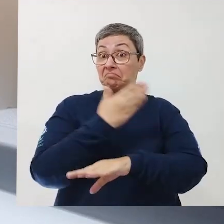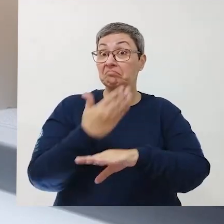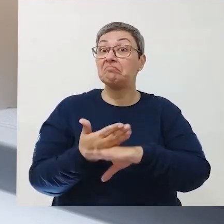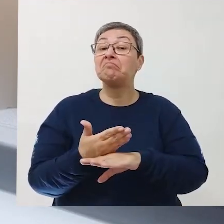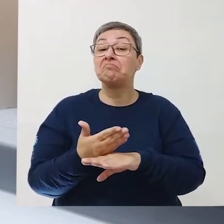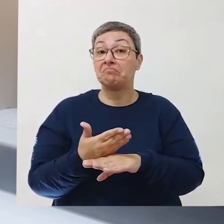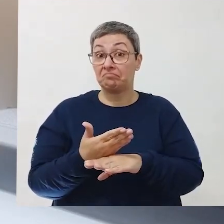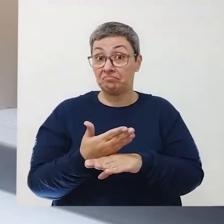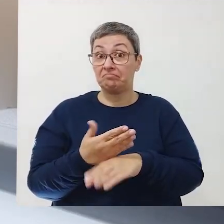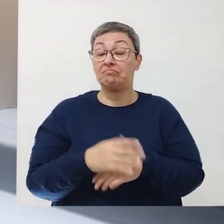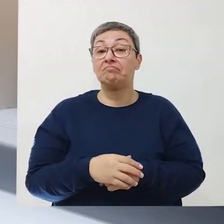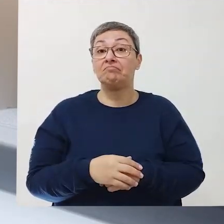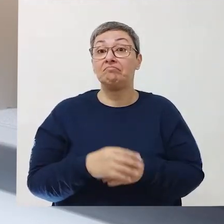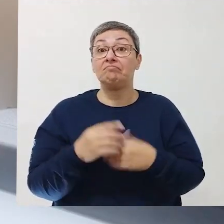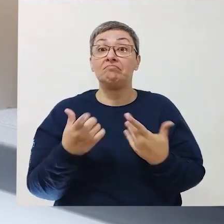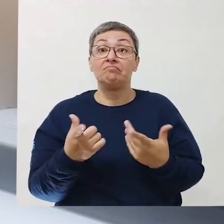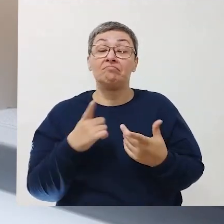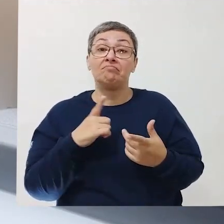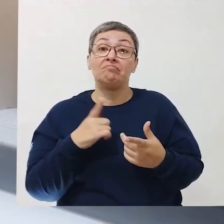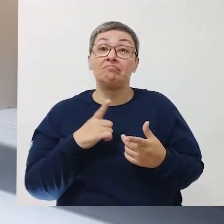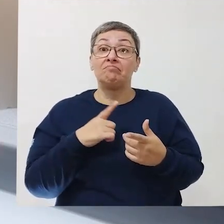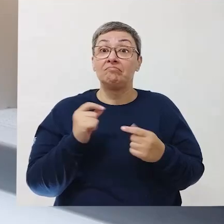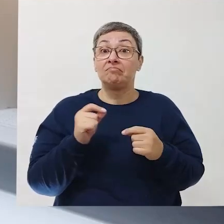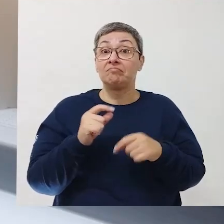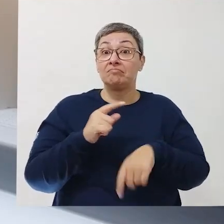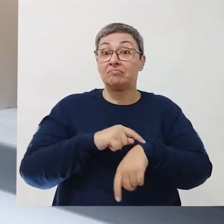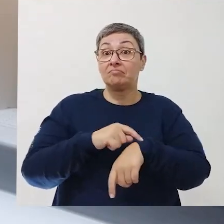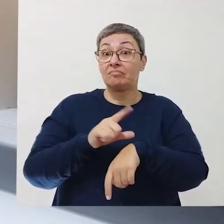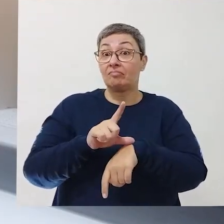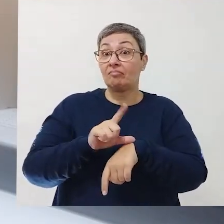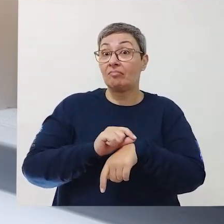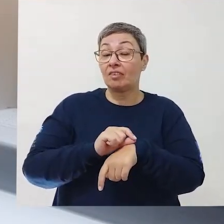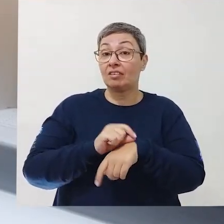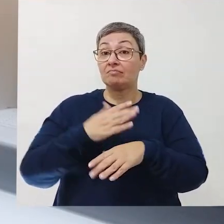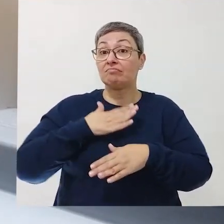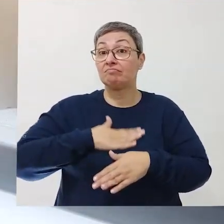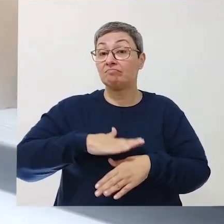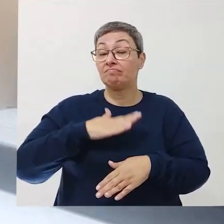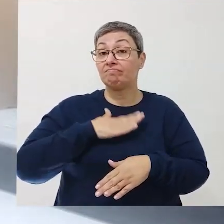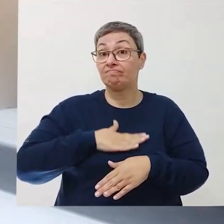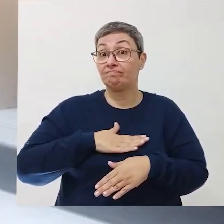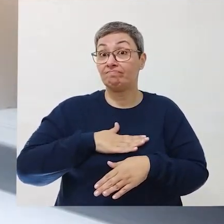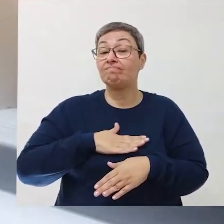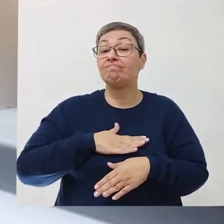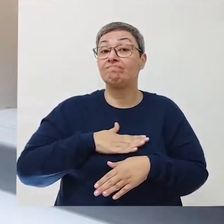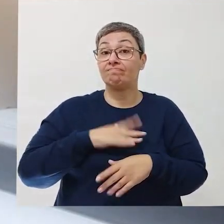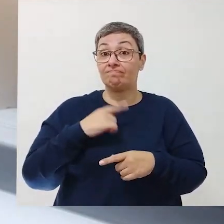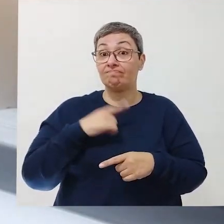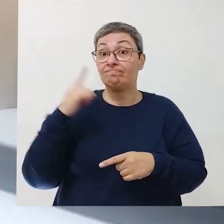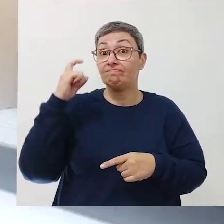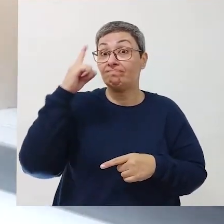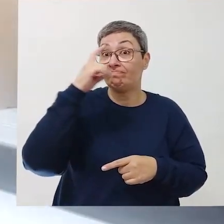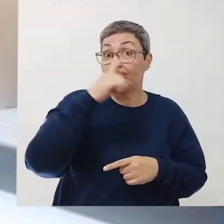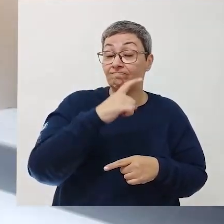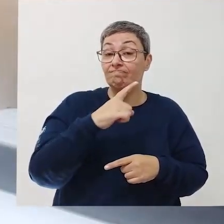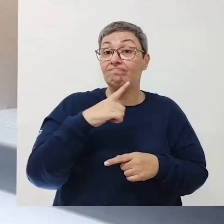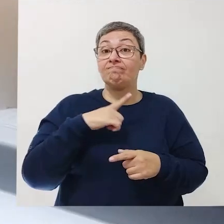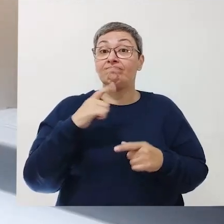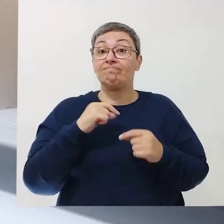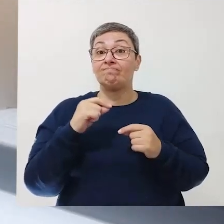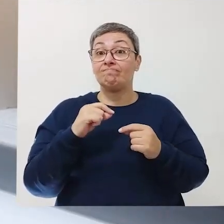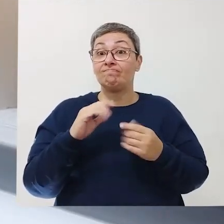Embora tenhamos mais tempo, né? Fazemos tudo mais rápido